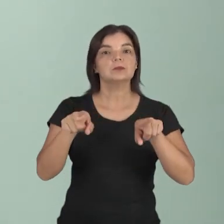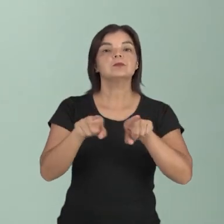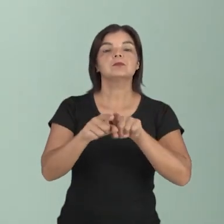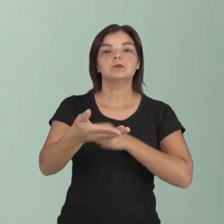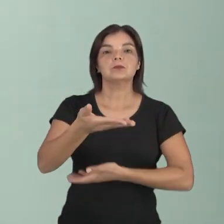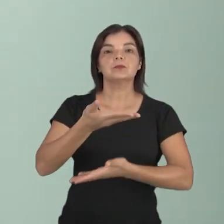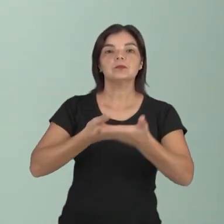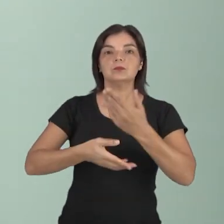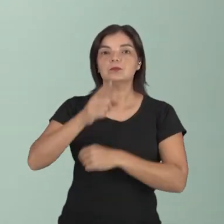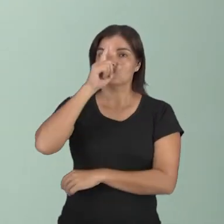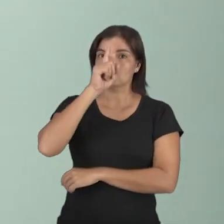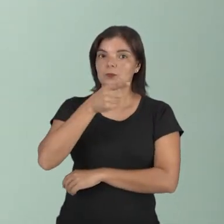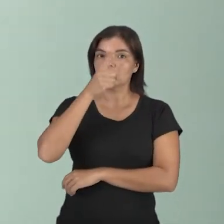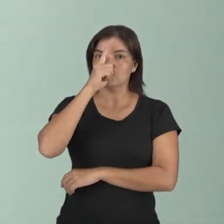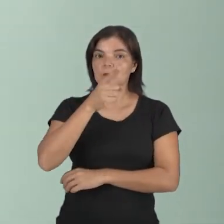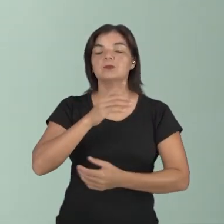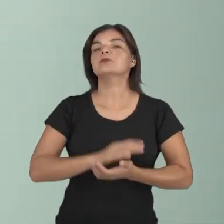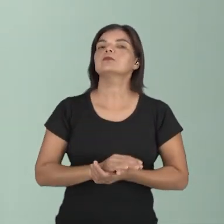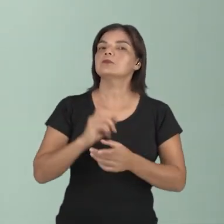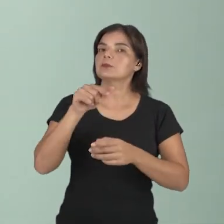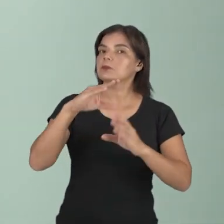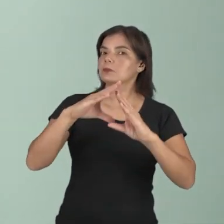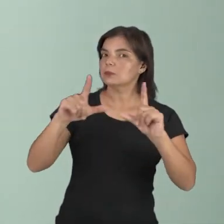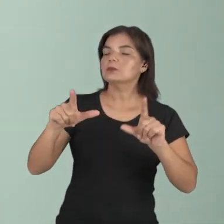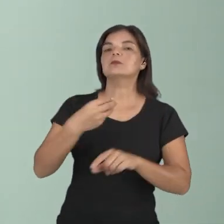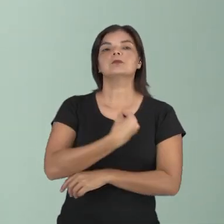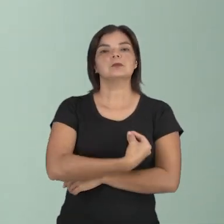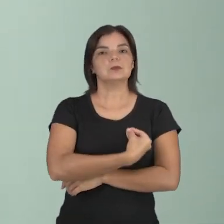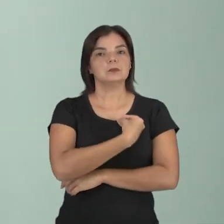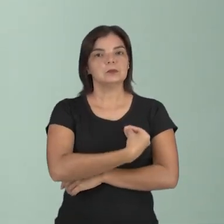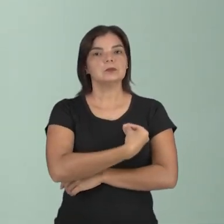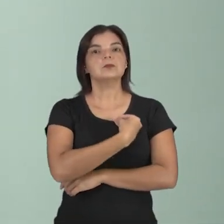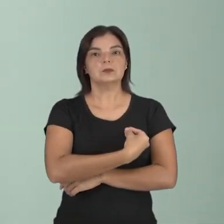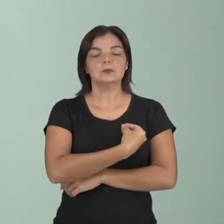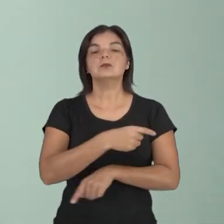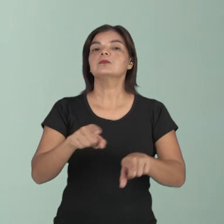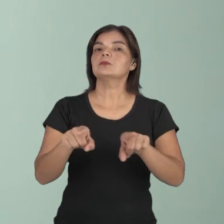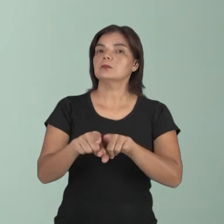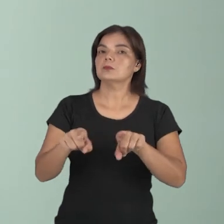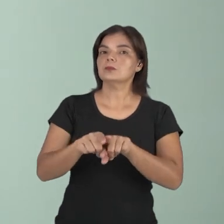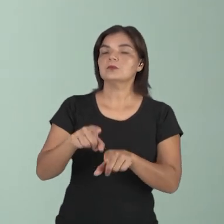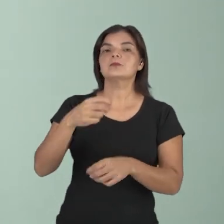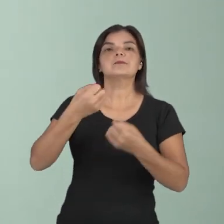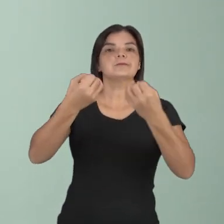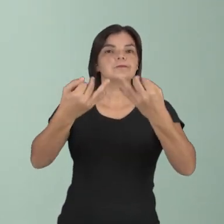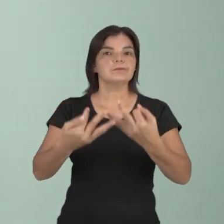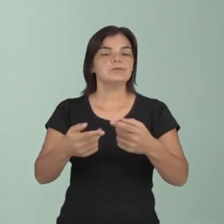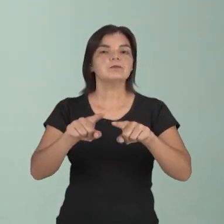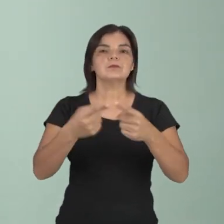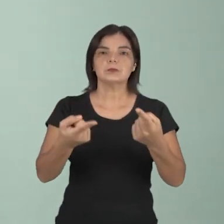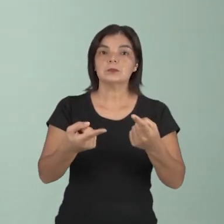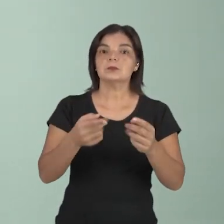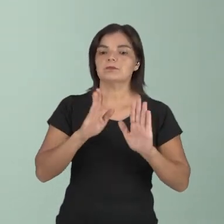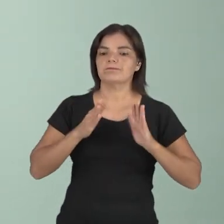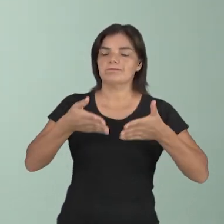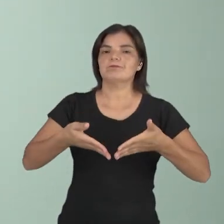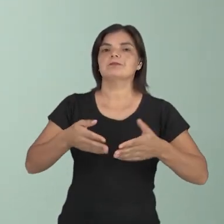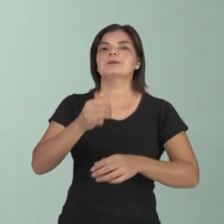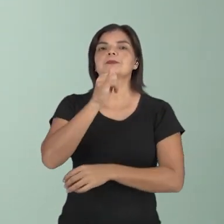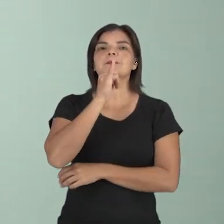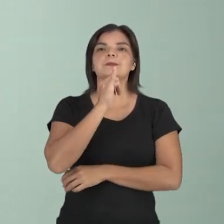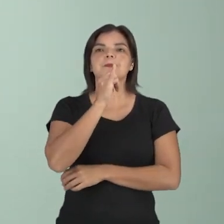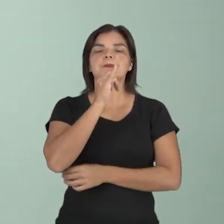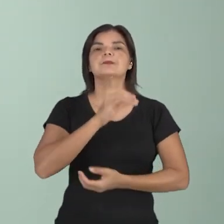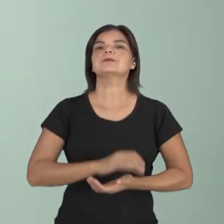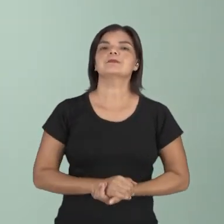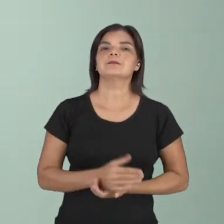uma relação de dominação. É claro que existem condições de dominação que, digamos assim, são mais fixas. Por